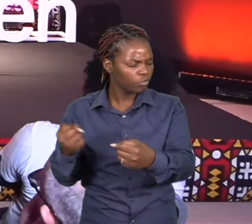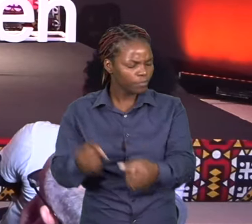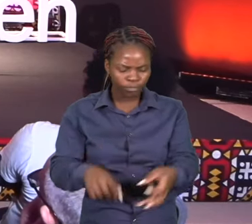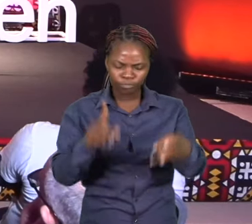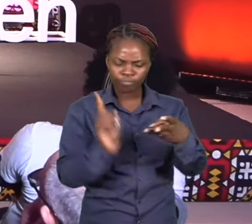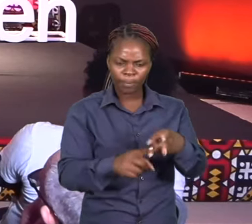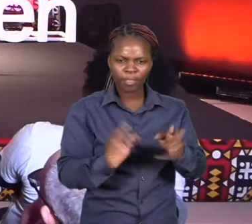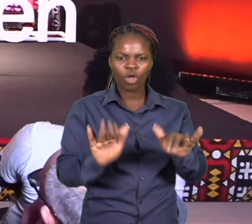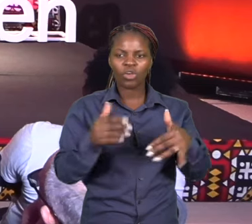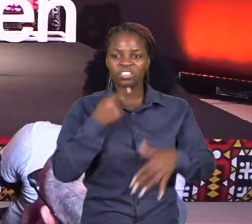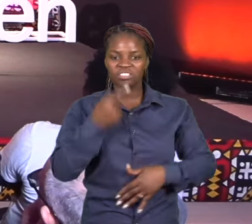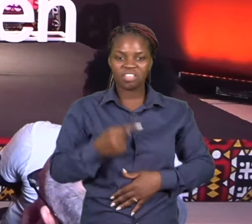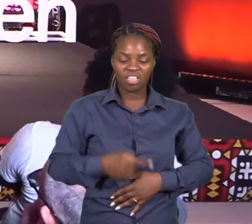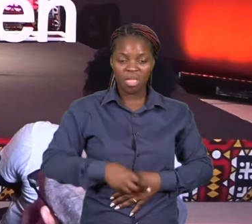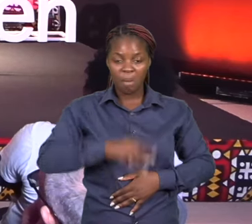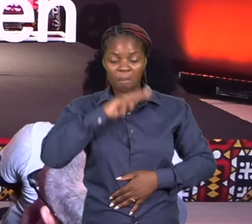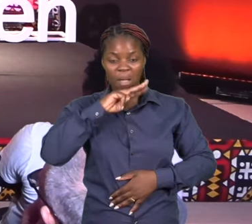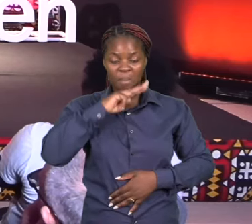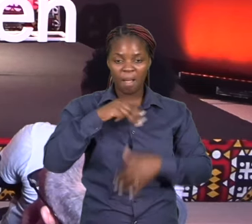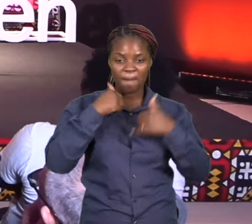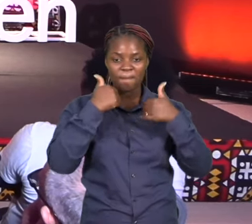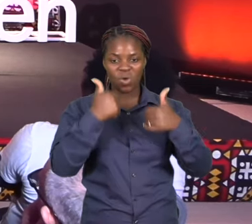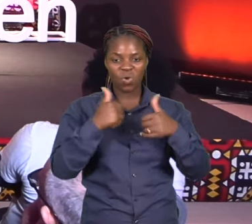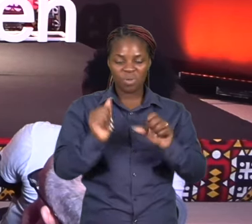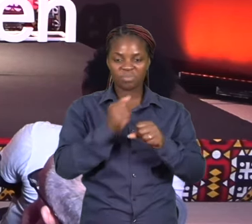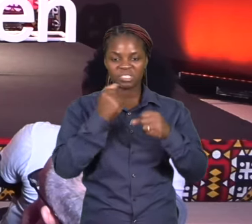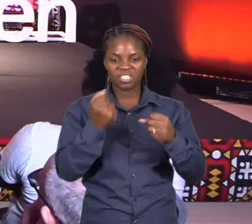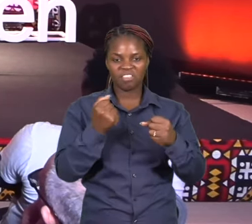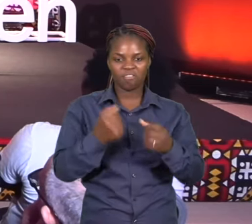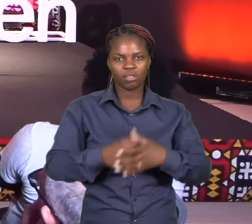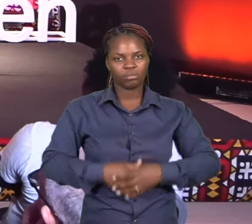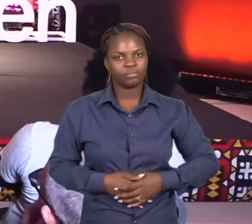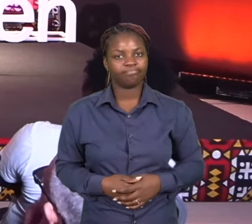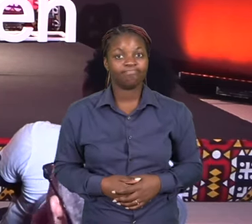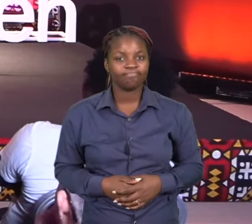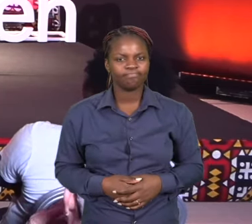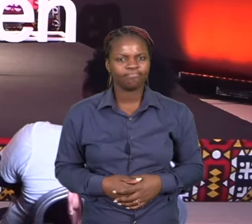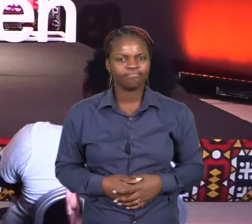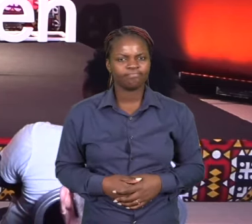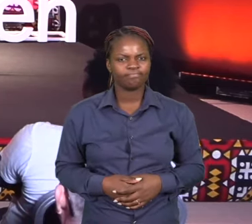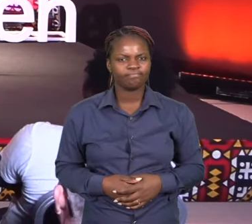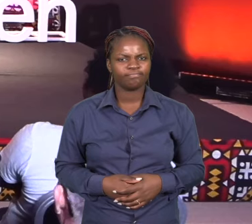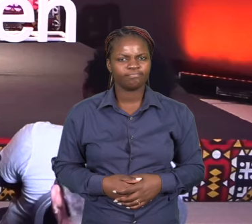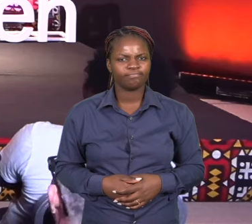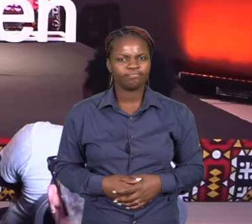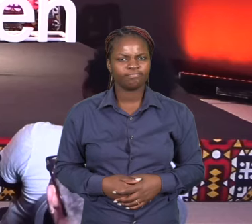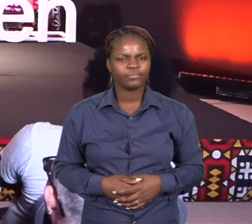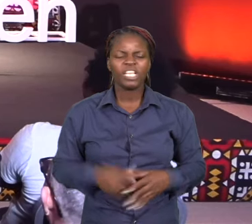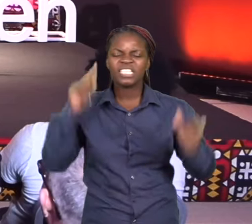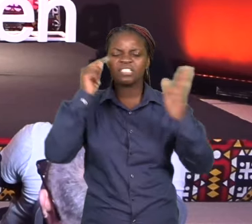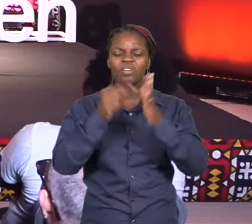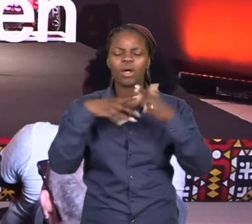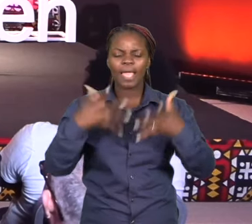só por causa de maternidade afinal de contas O que é ser boa